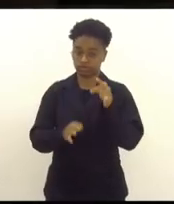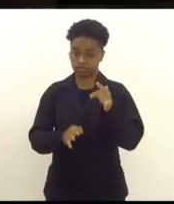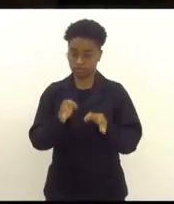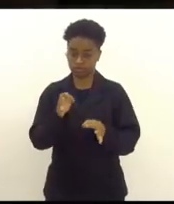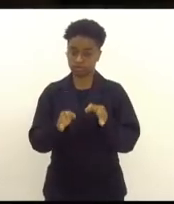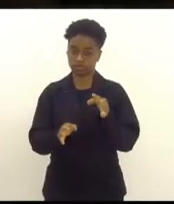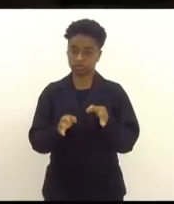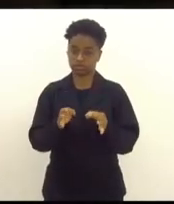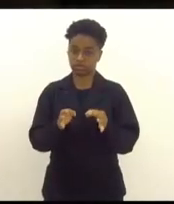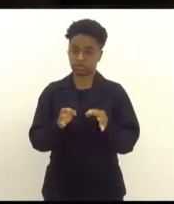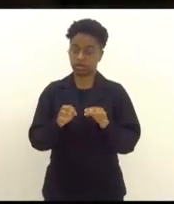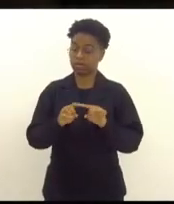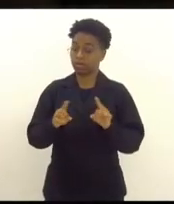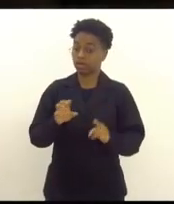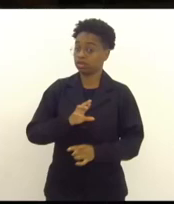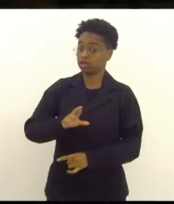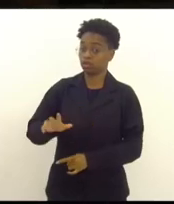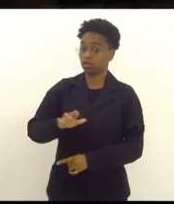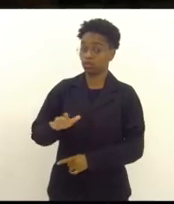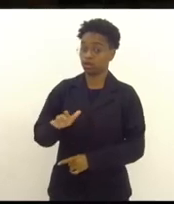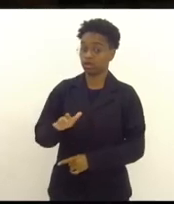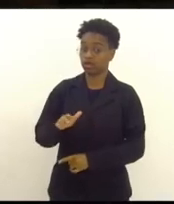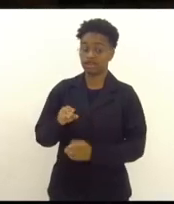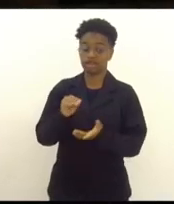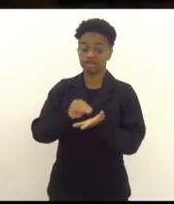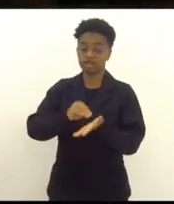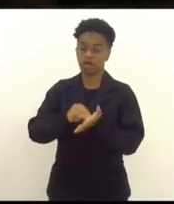e não para fazer injustiça